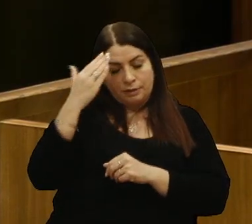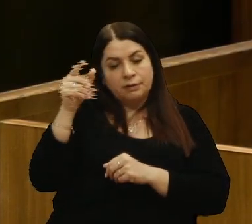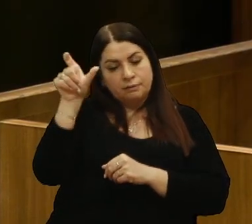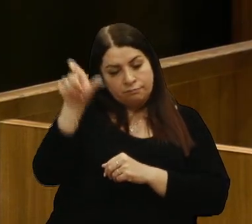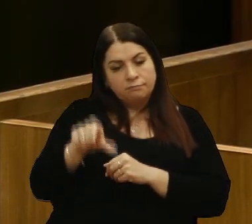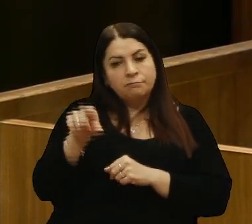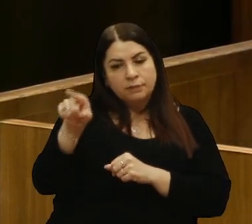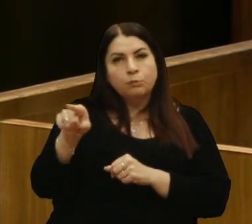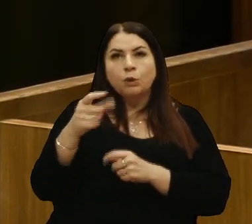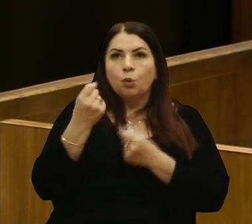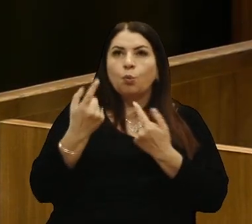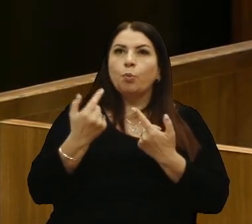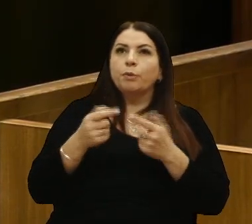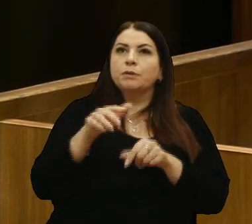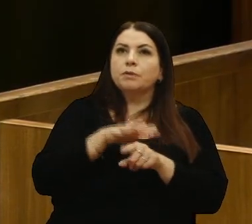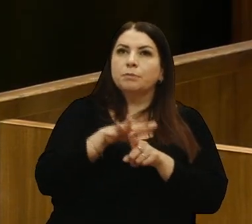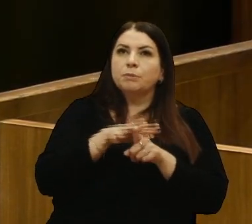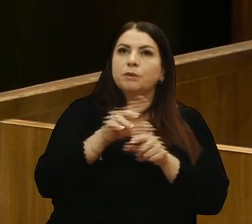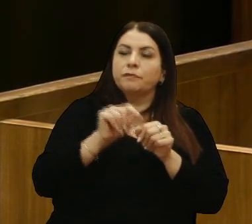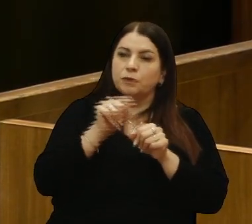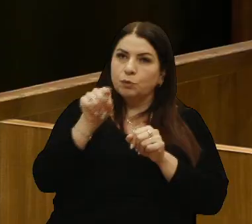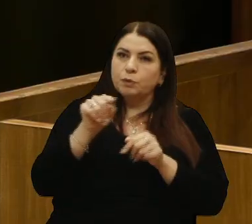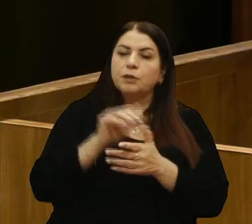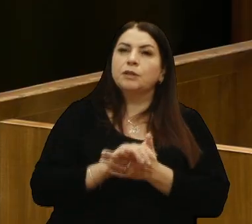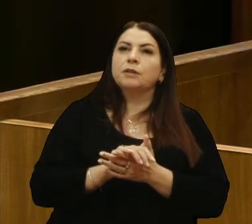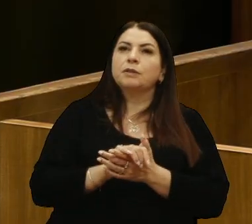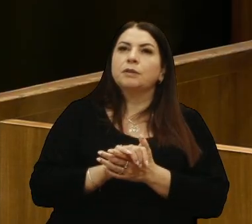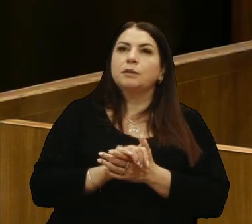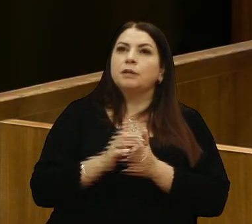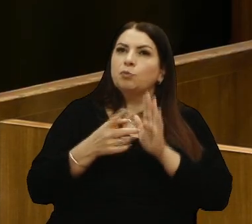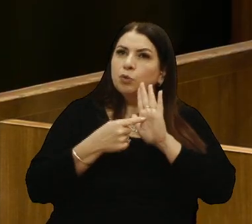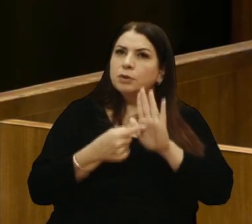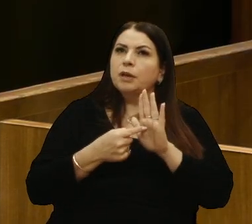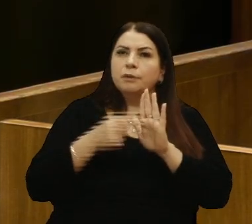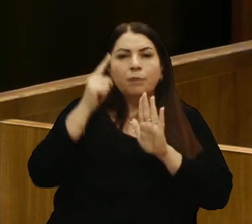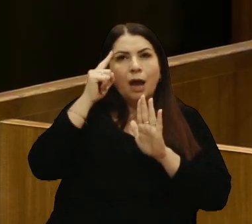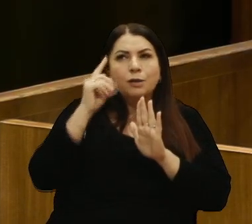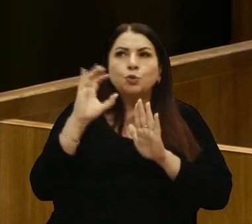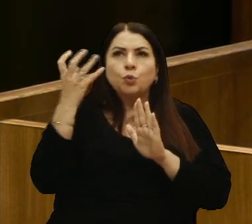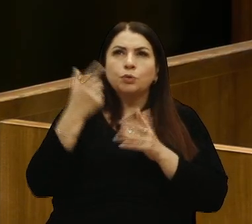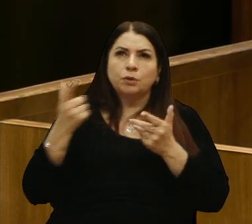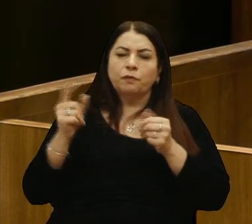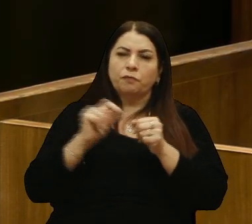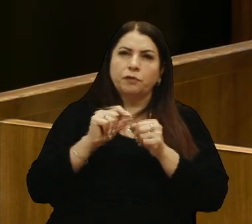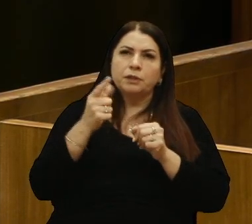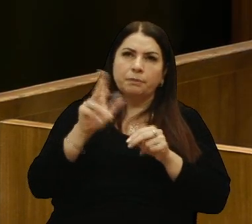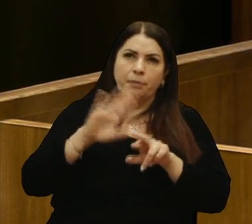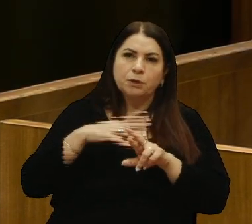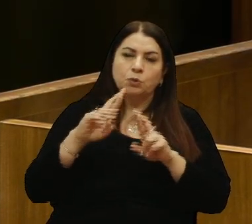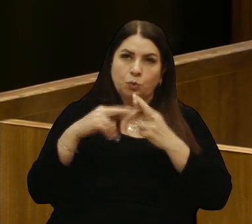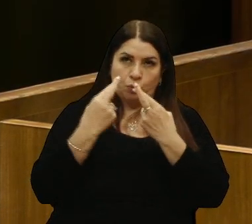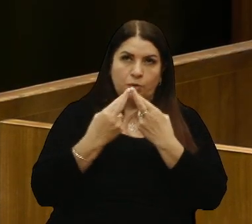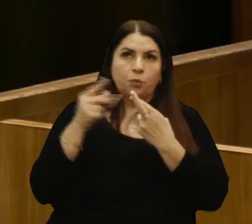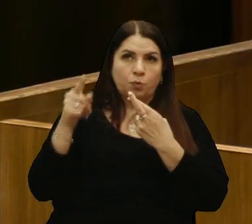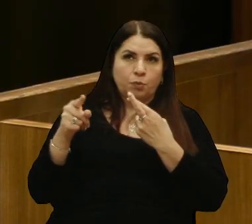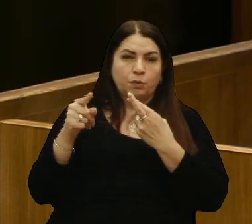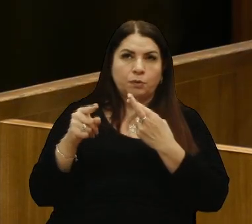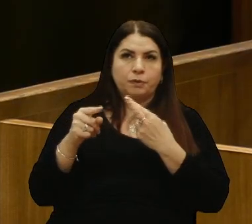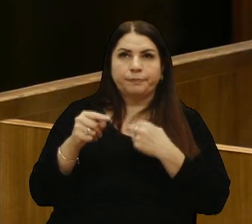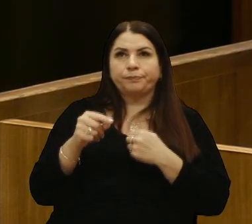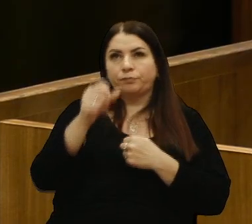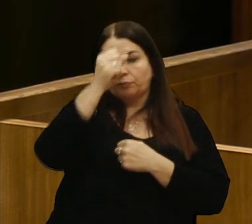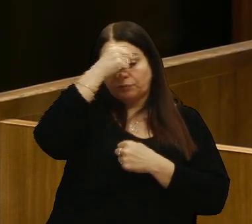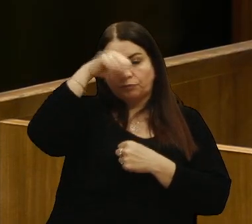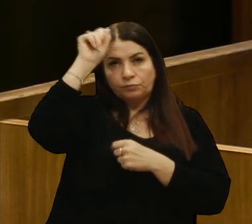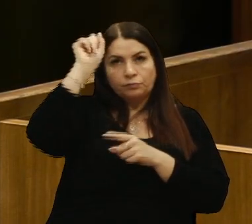que inclusive algumas demandas que eu já fiz com ele tem mostrado soluções. Fiz mais uma reunião com ele e a Universidade de Caxias